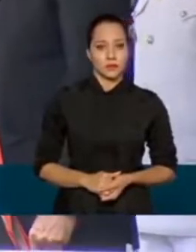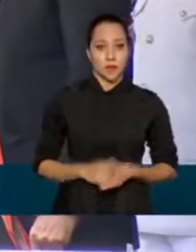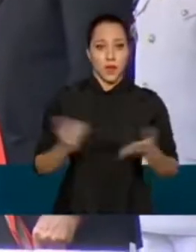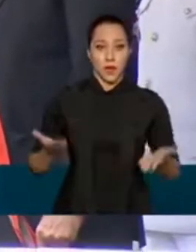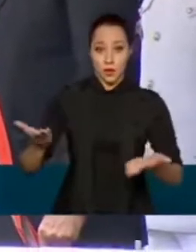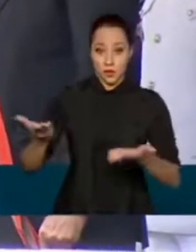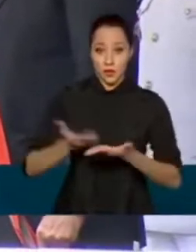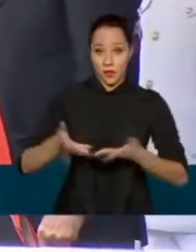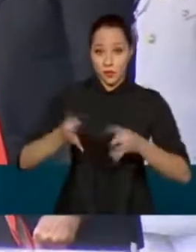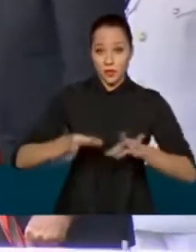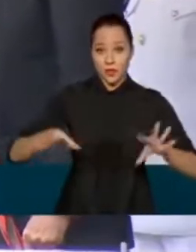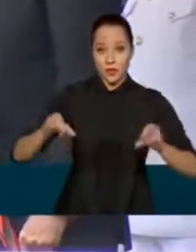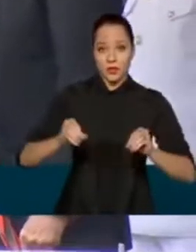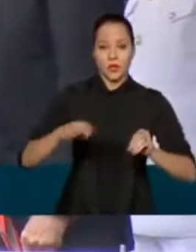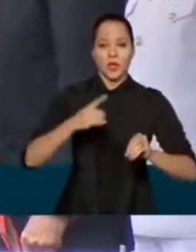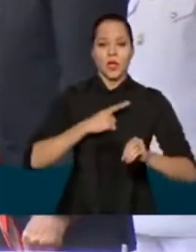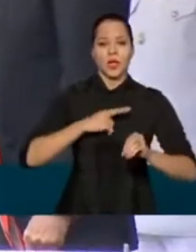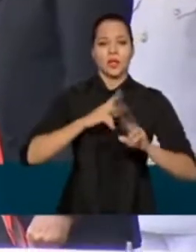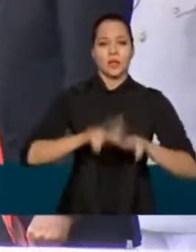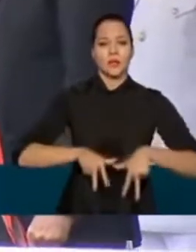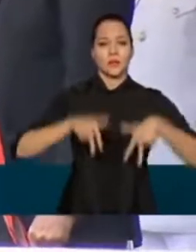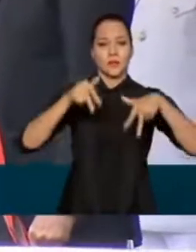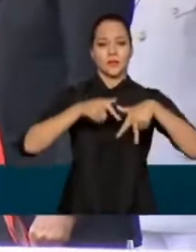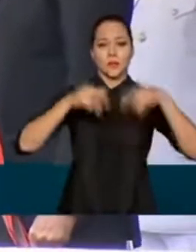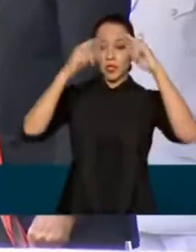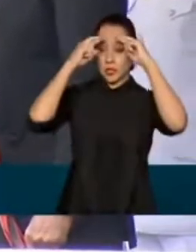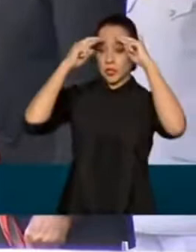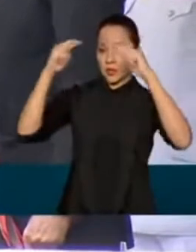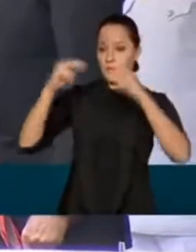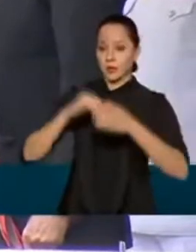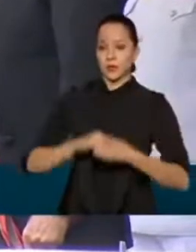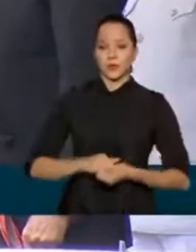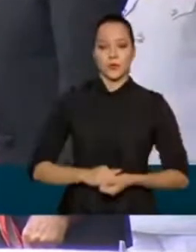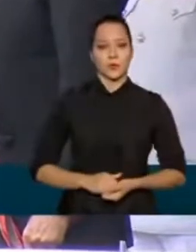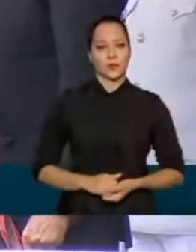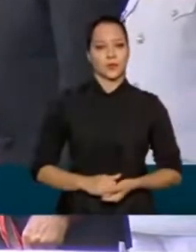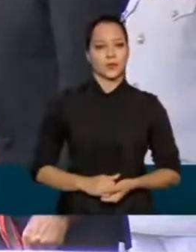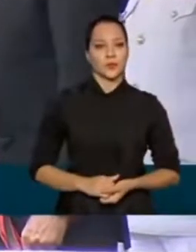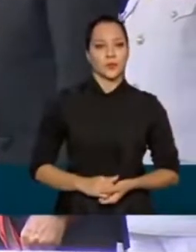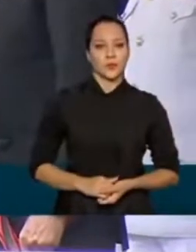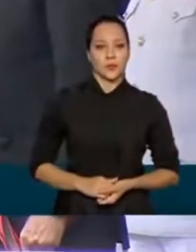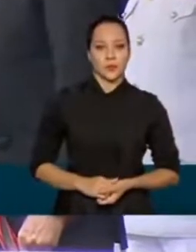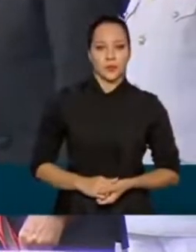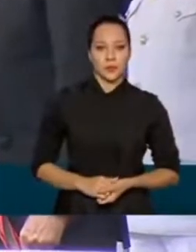Convidamos os presentes a assumirem posição respeitosa.